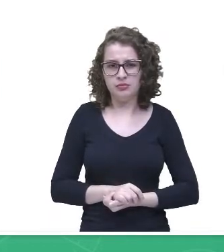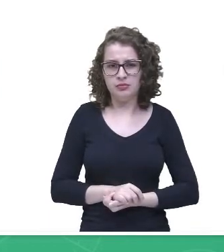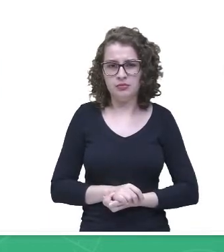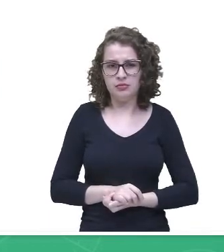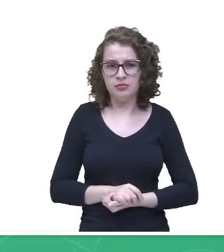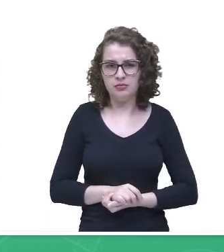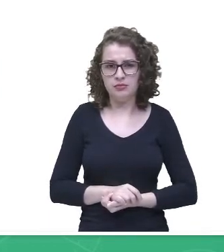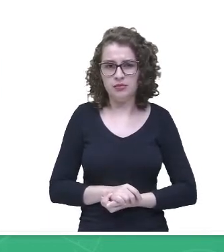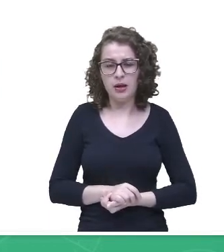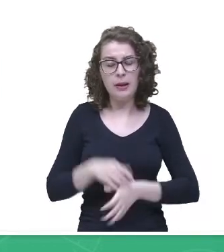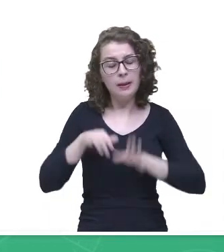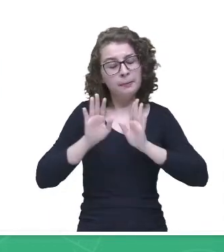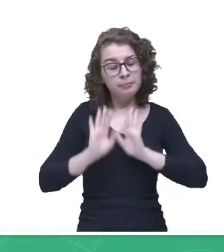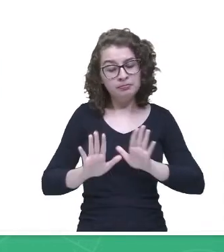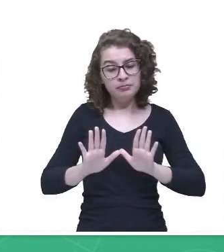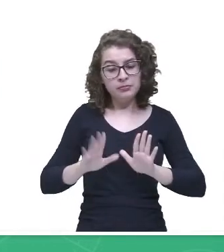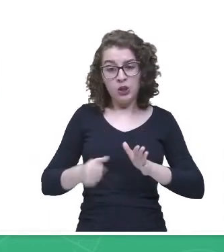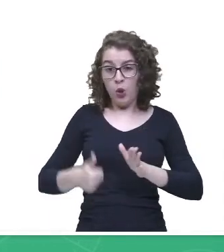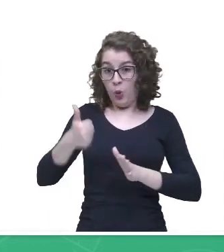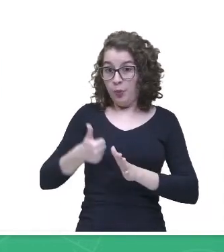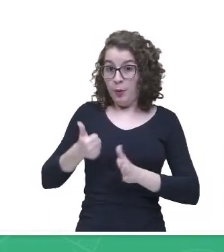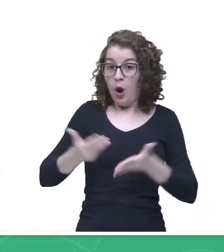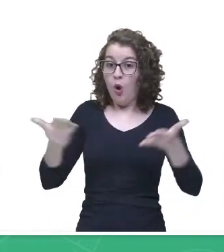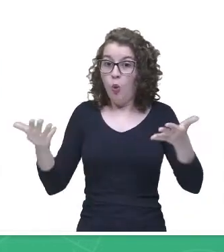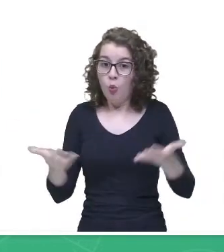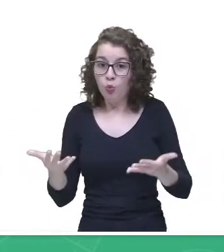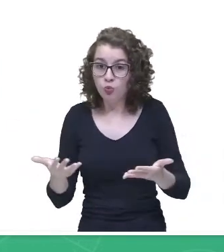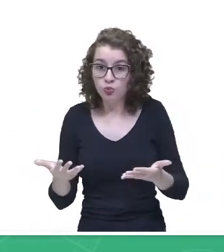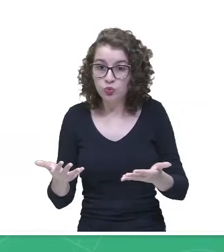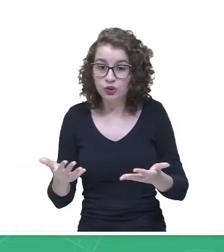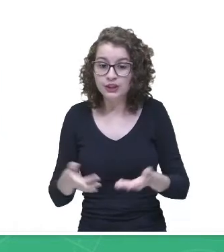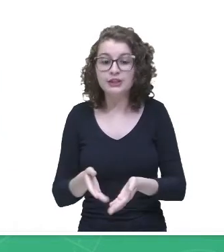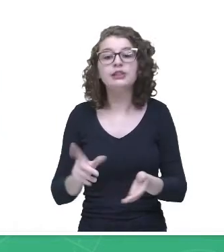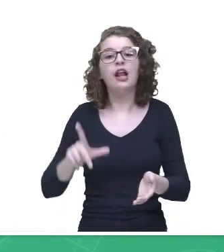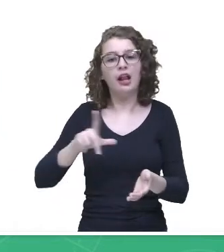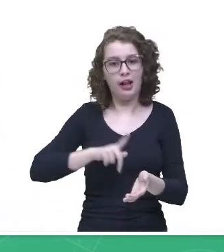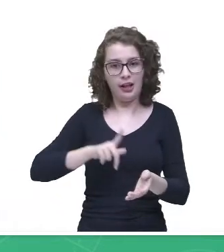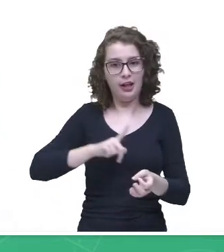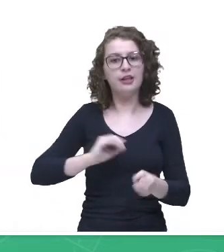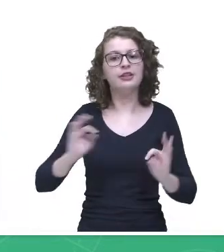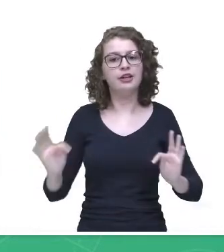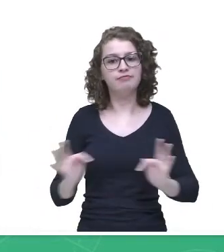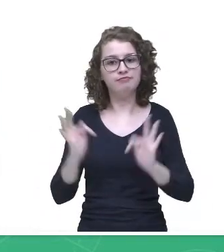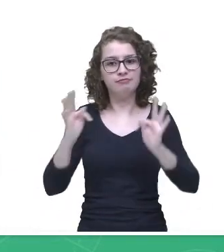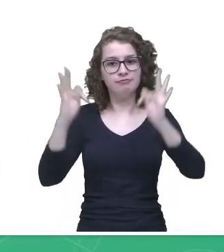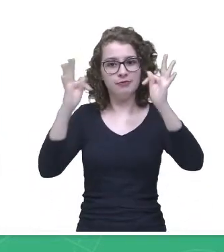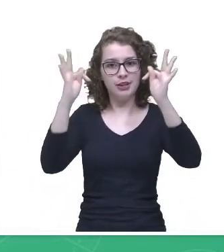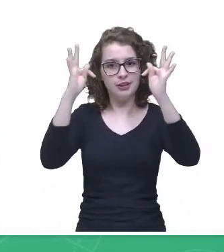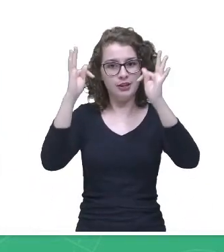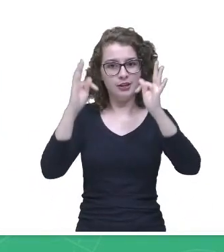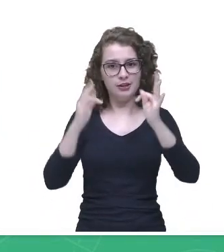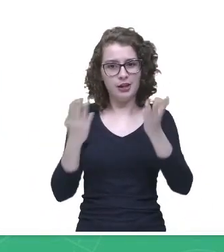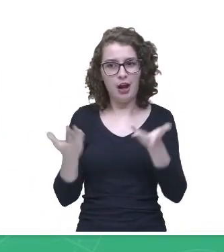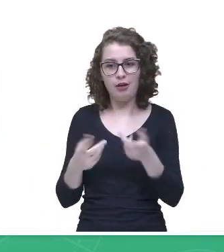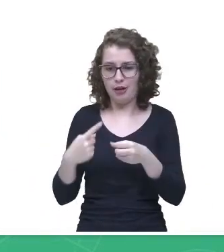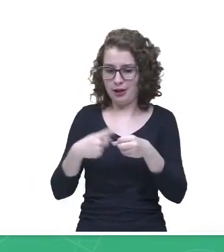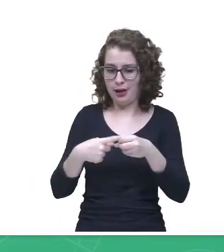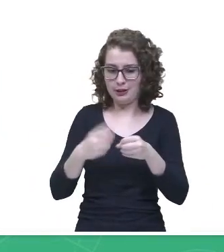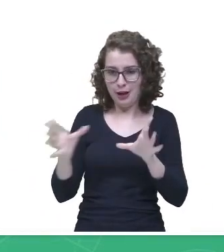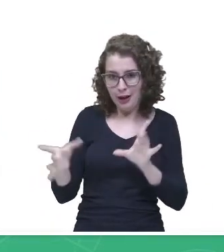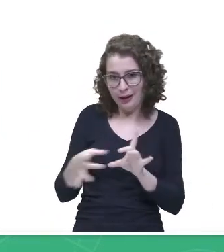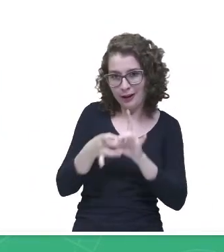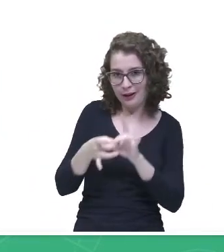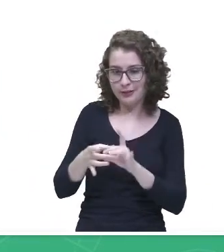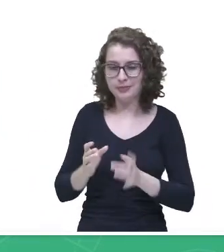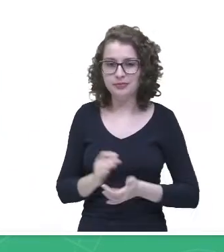dizer. Porém, o setor primário hoje já envolve tecnologia e já não está mais tão longe das cidades, não, tá?